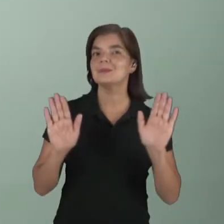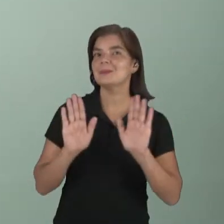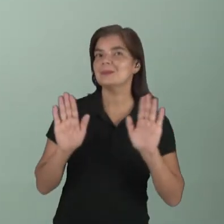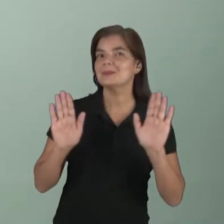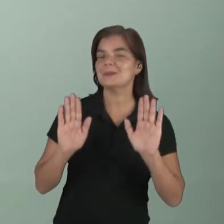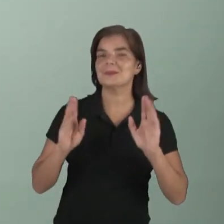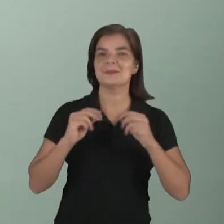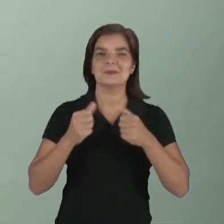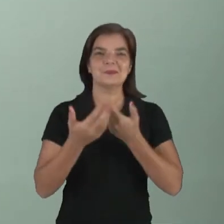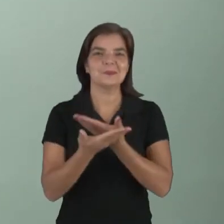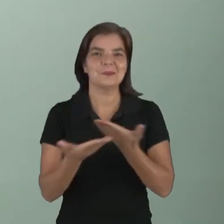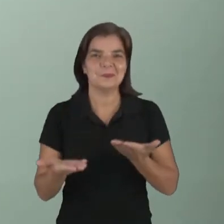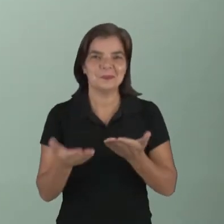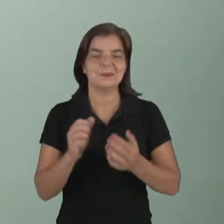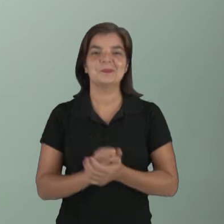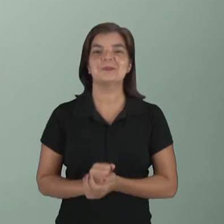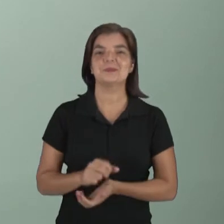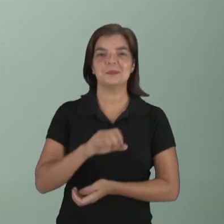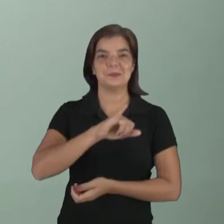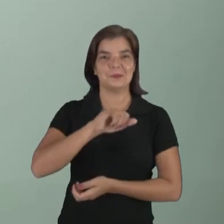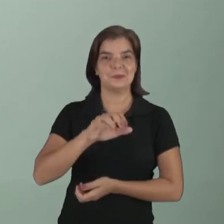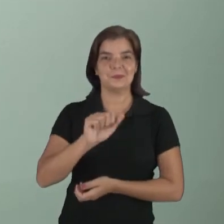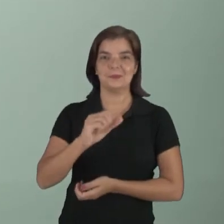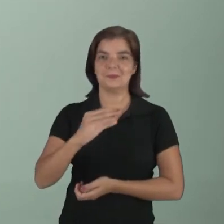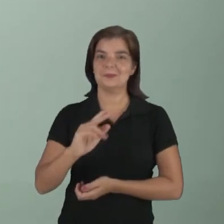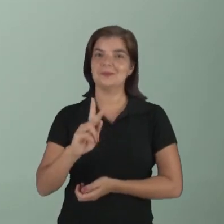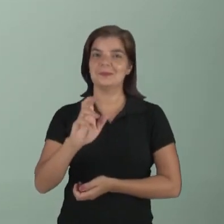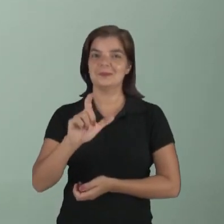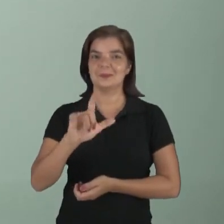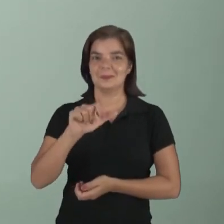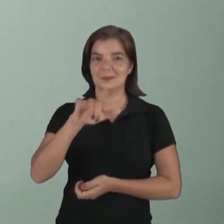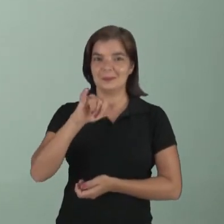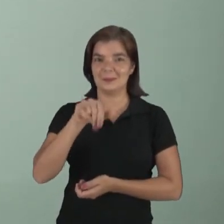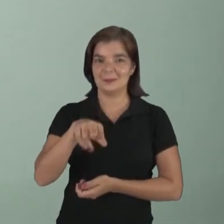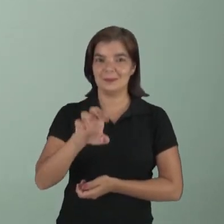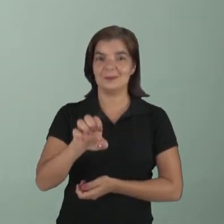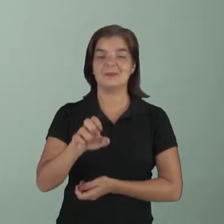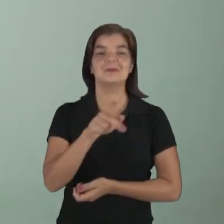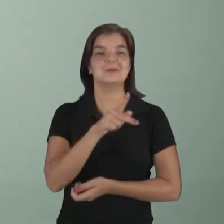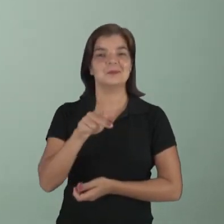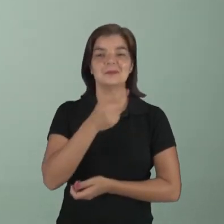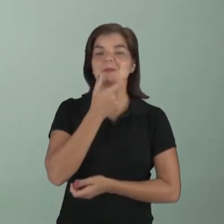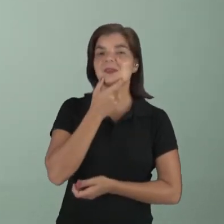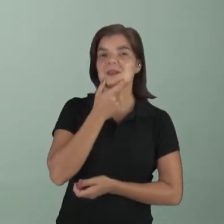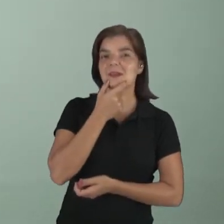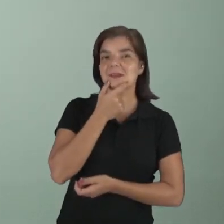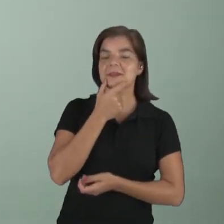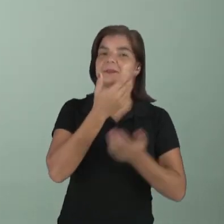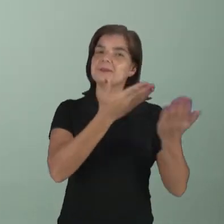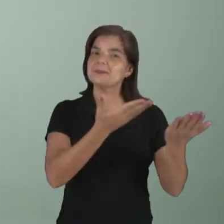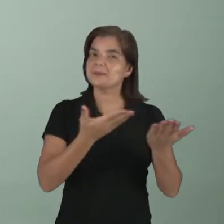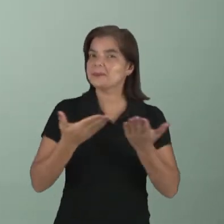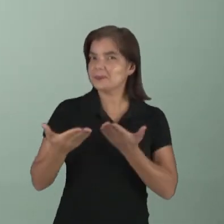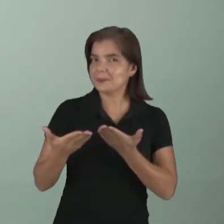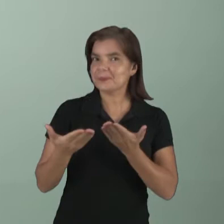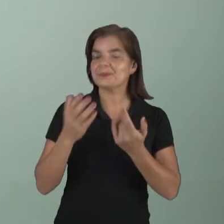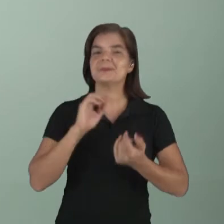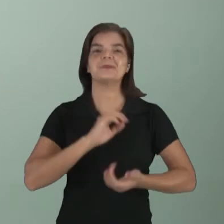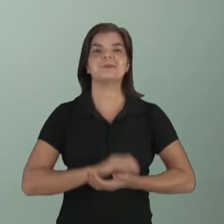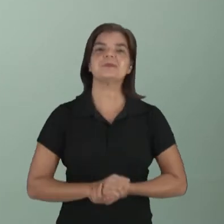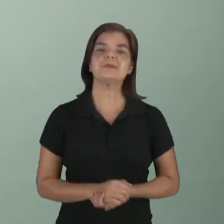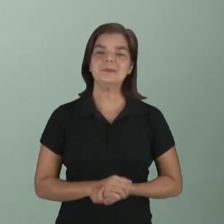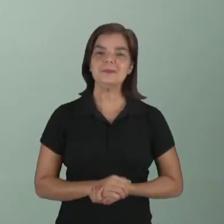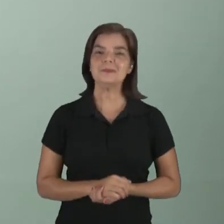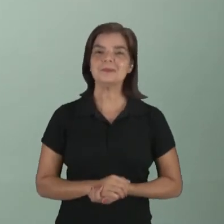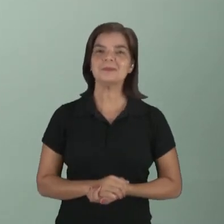Hi guys, how are you? My name is Jaqueline and welcome to our English classes. Olá pessoal, como vocês estão?